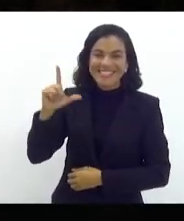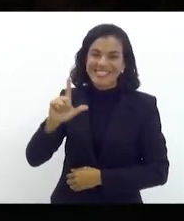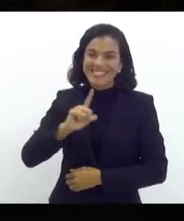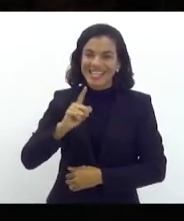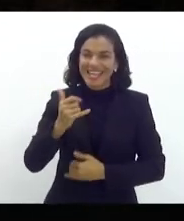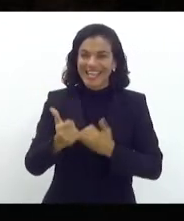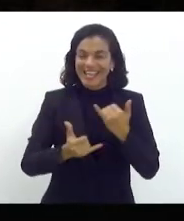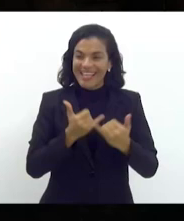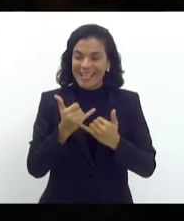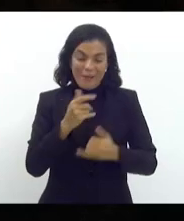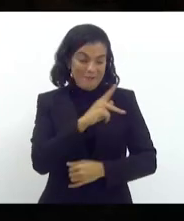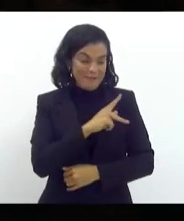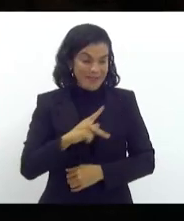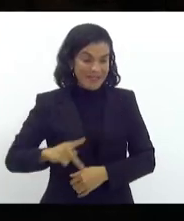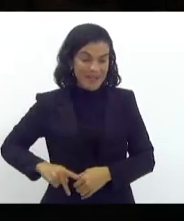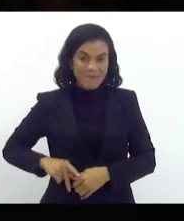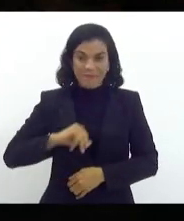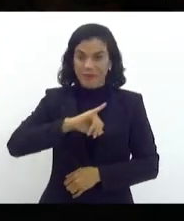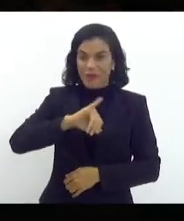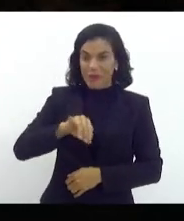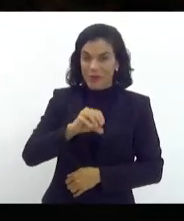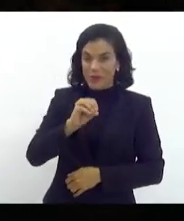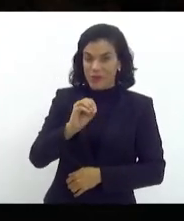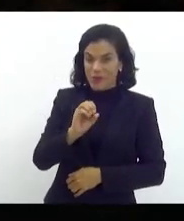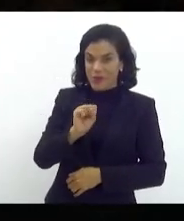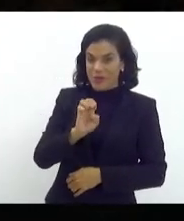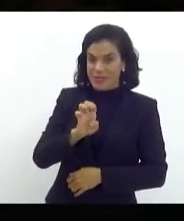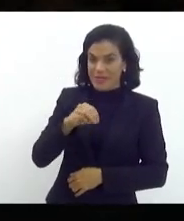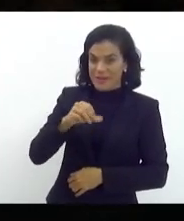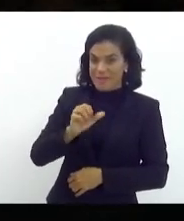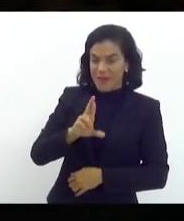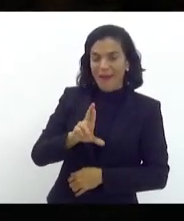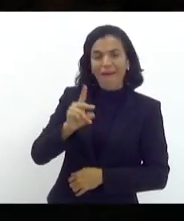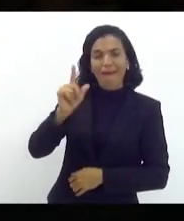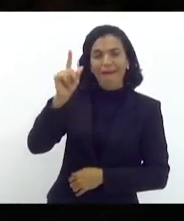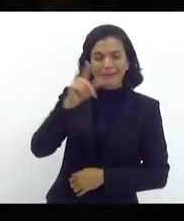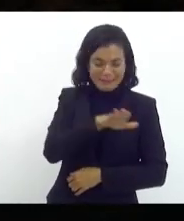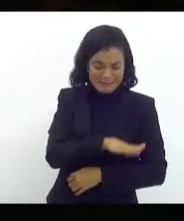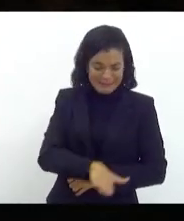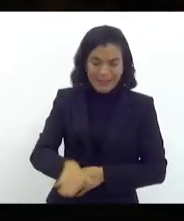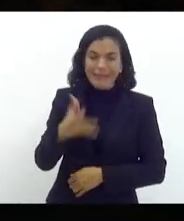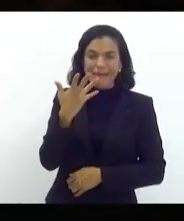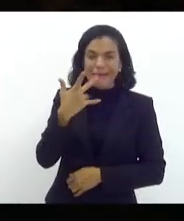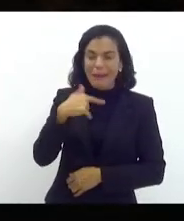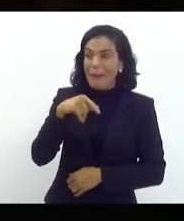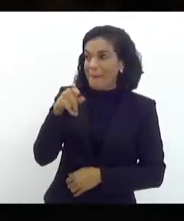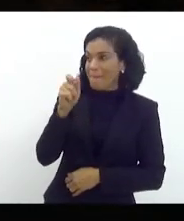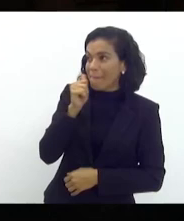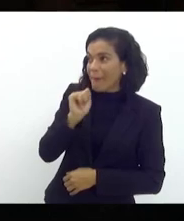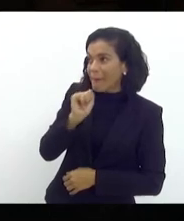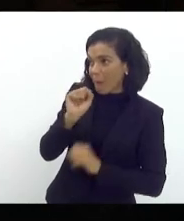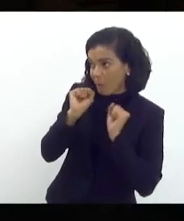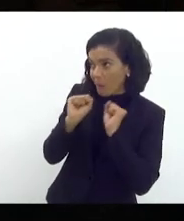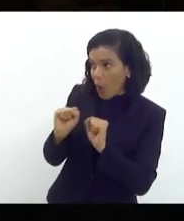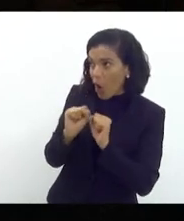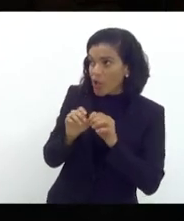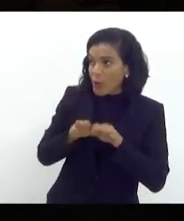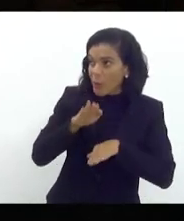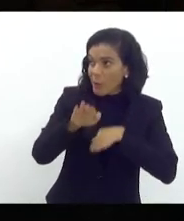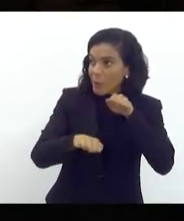Deputado Presidente Josimar em época de criança né mamãe posso ir quantos